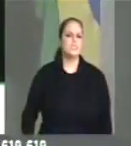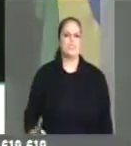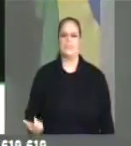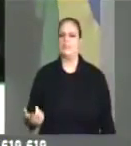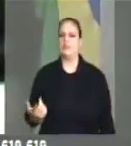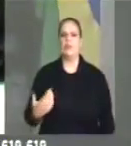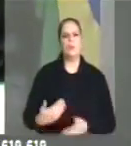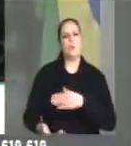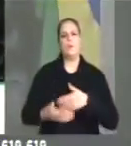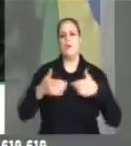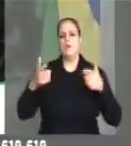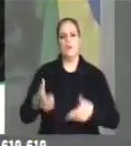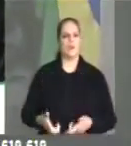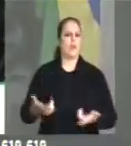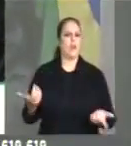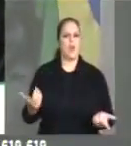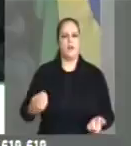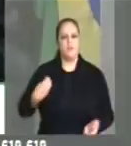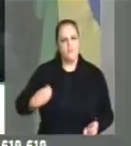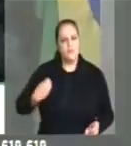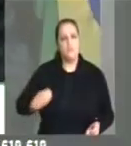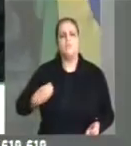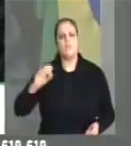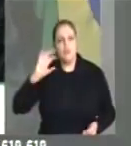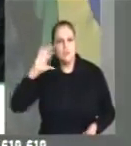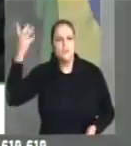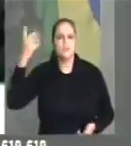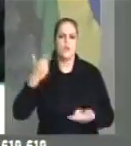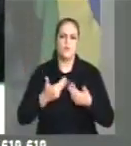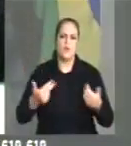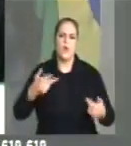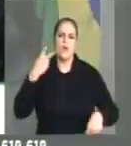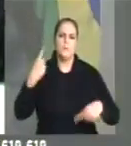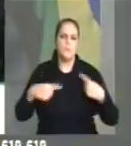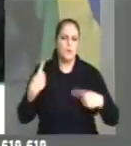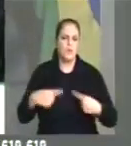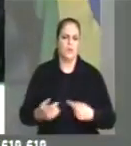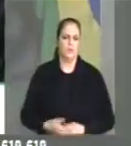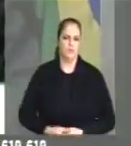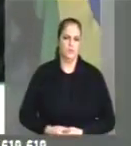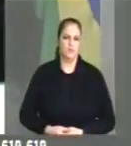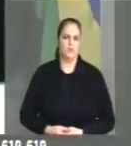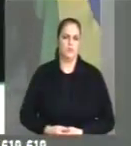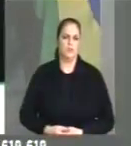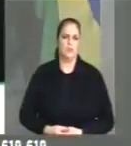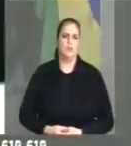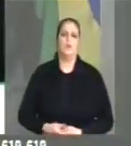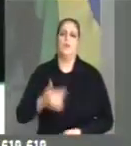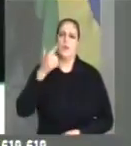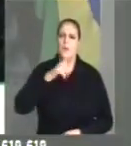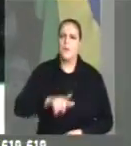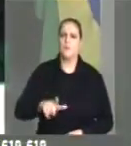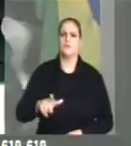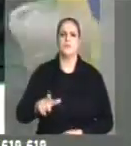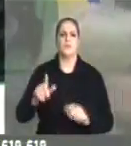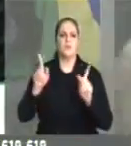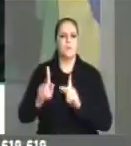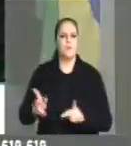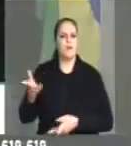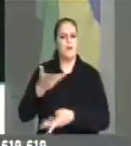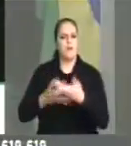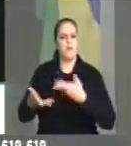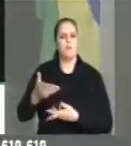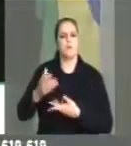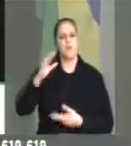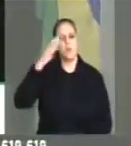decisão e trouxe para o Sarney do reatamento das relações do Brasil com Cuba e sugeriu o nome